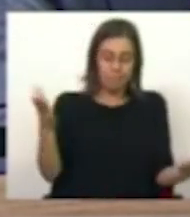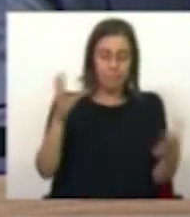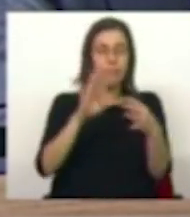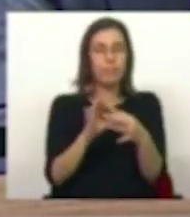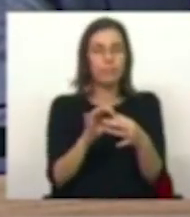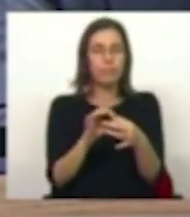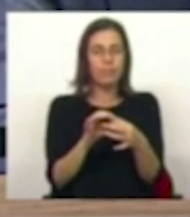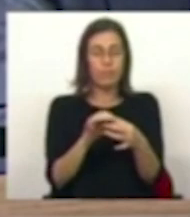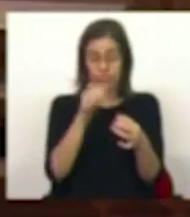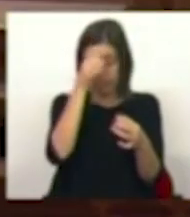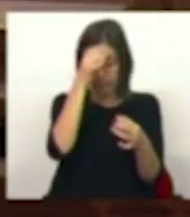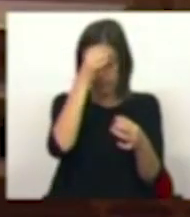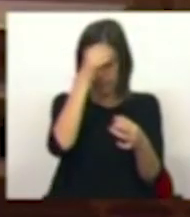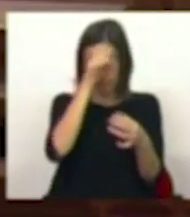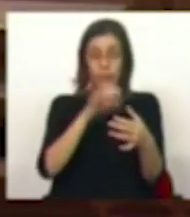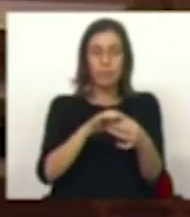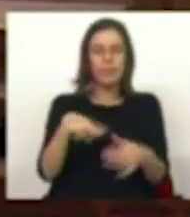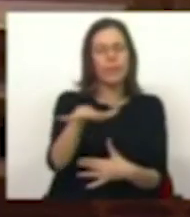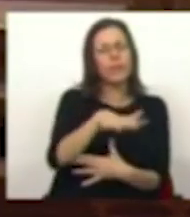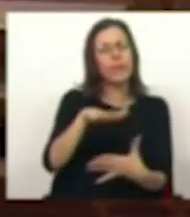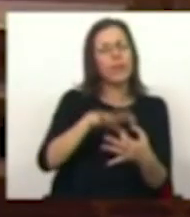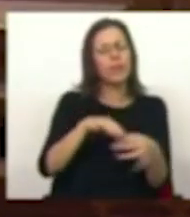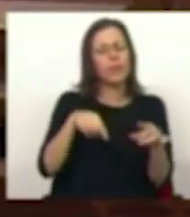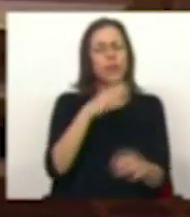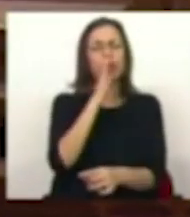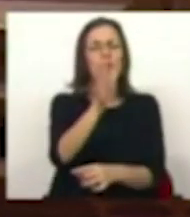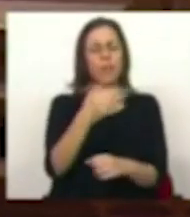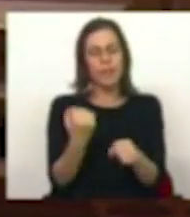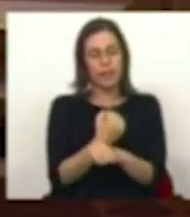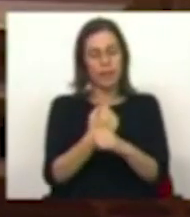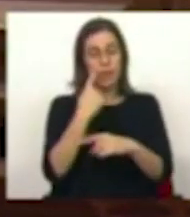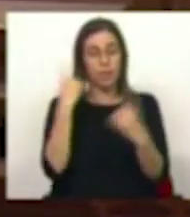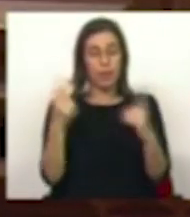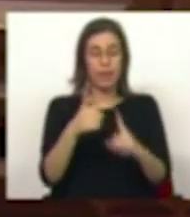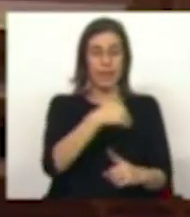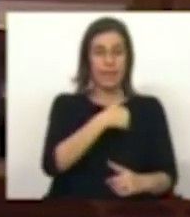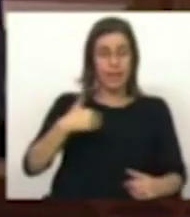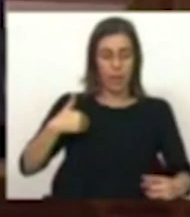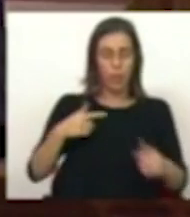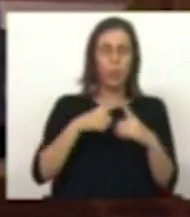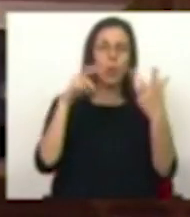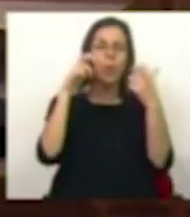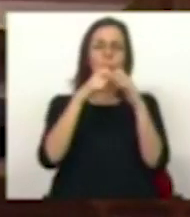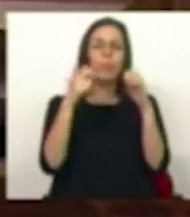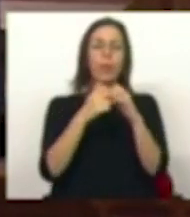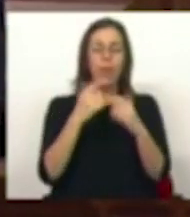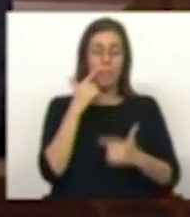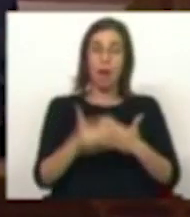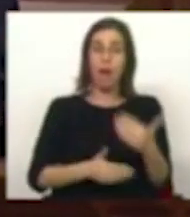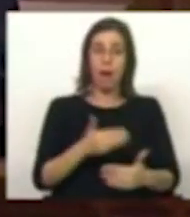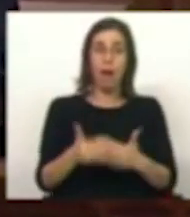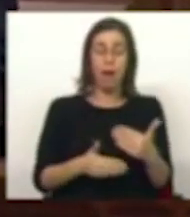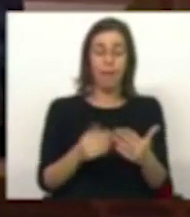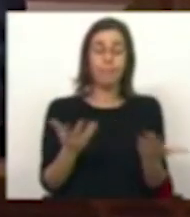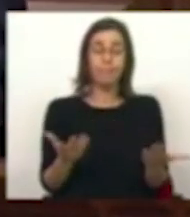com a situação, que já aqui foi referida, dos serviços públicos de saúde, com os problemas que subsistem